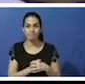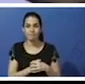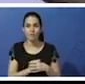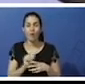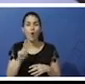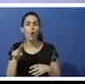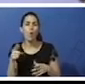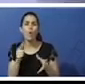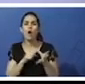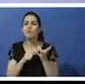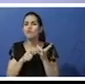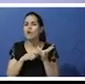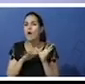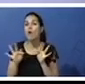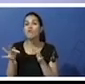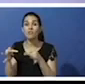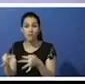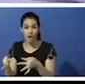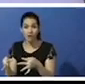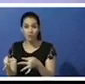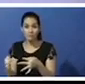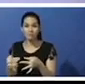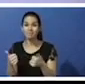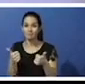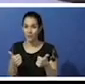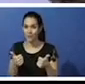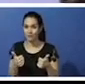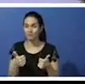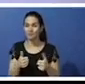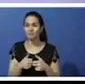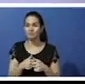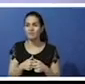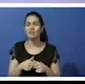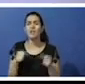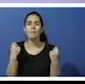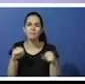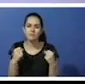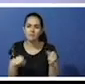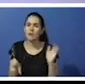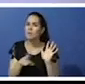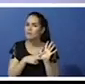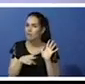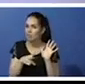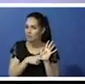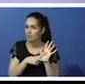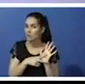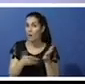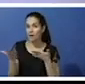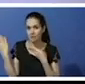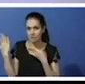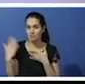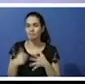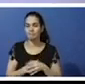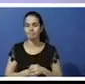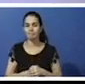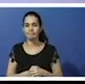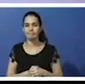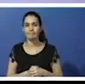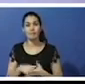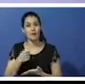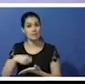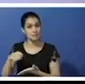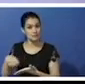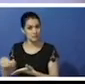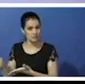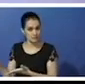a vogalzinha do final, tá? Então é para ela prestar bem atenção aqui nessas questões de